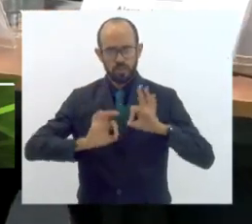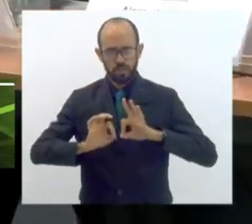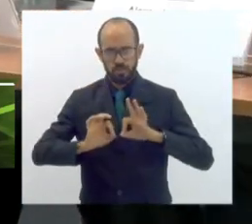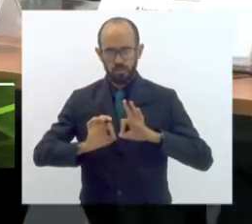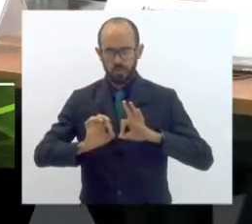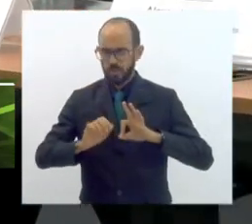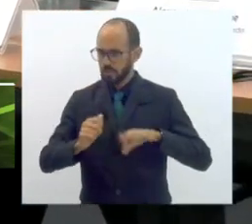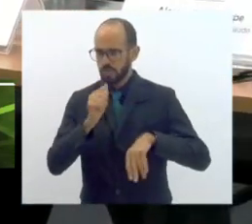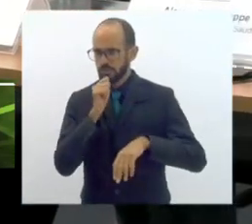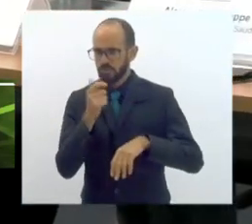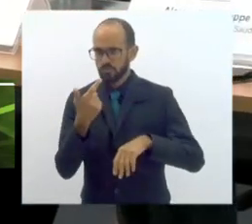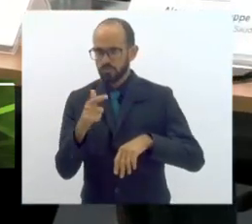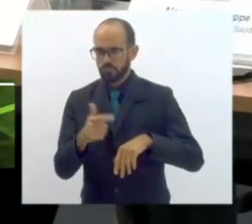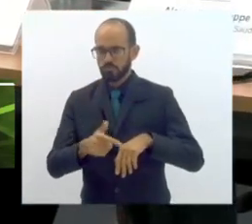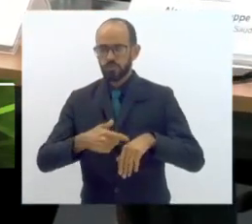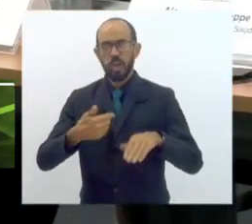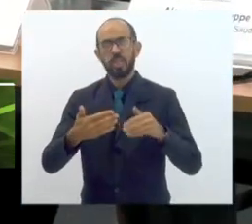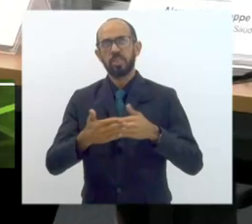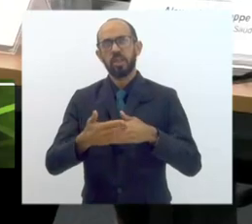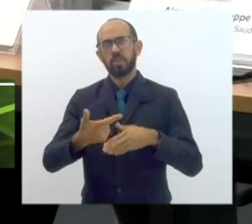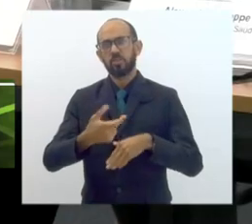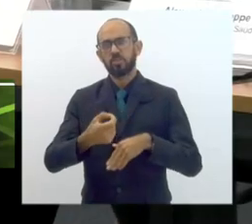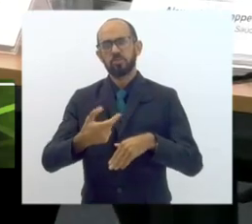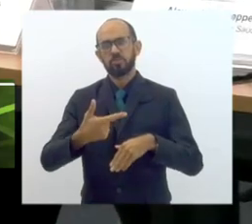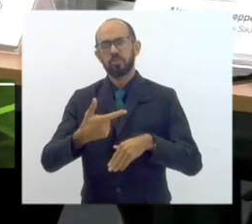gente não tinha até